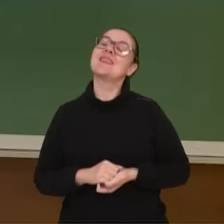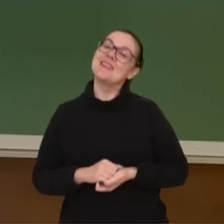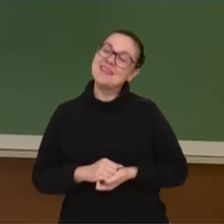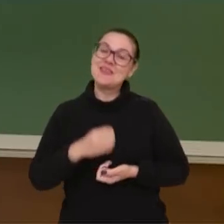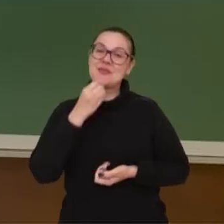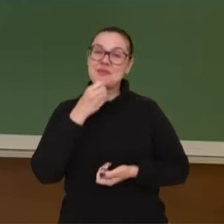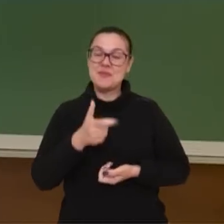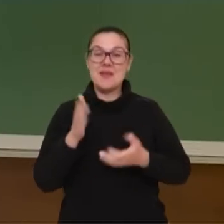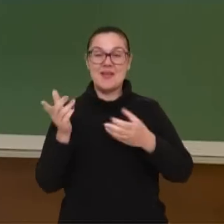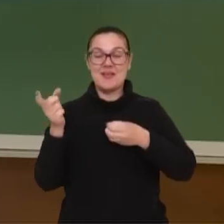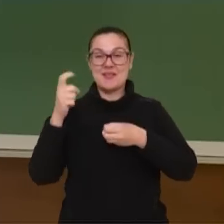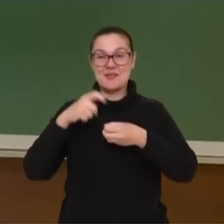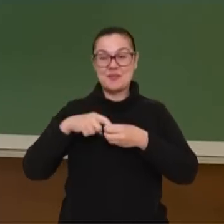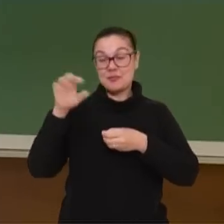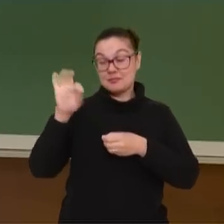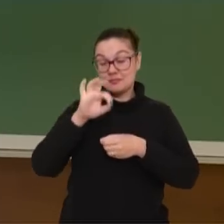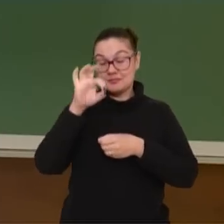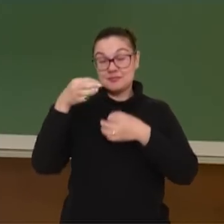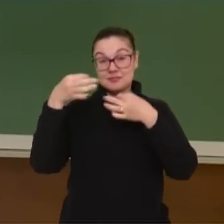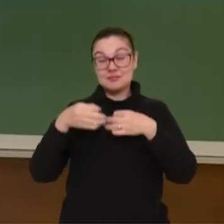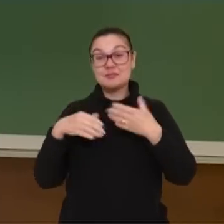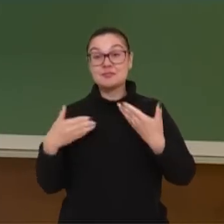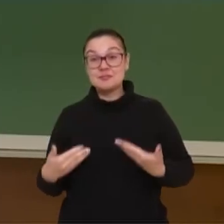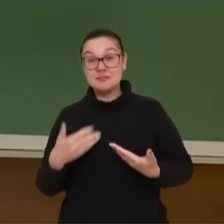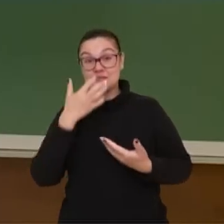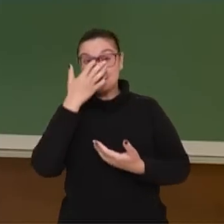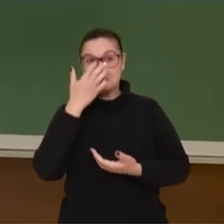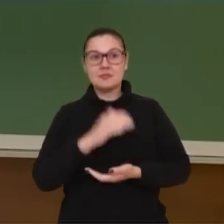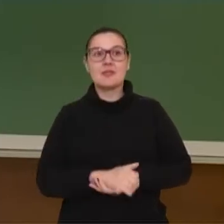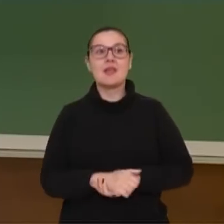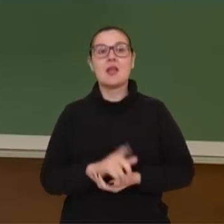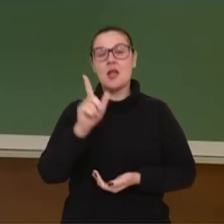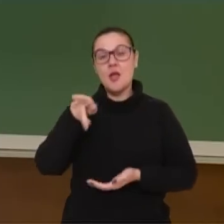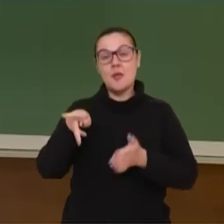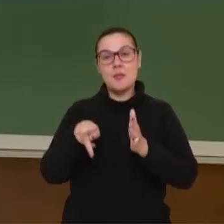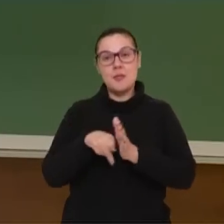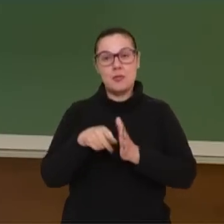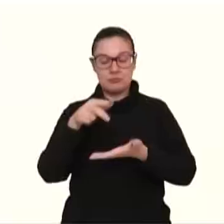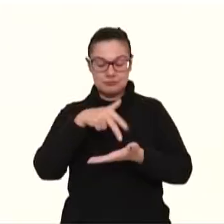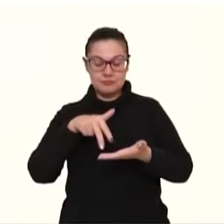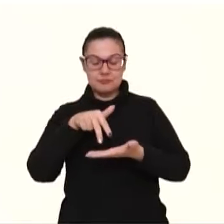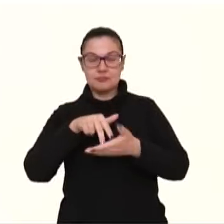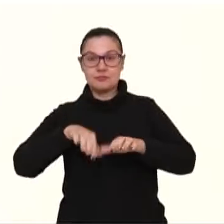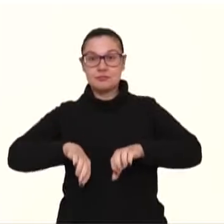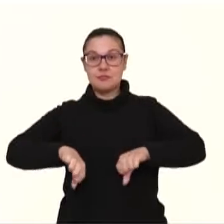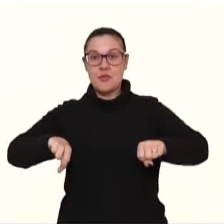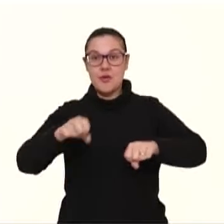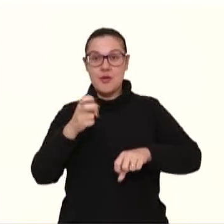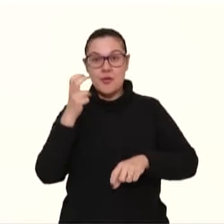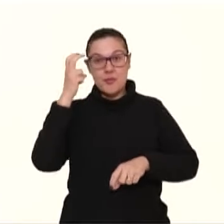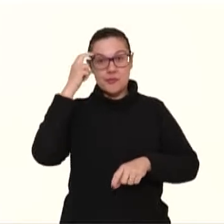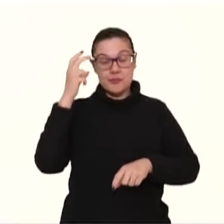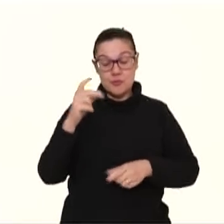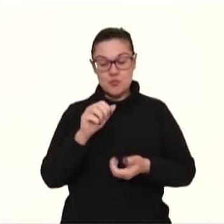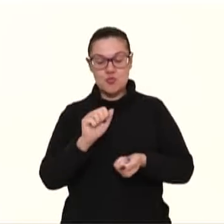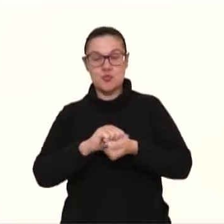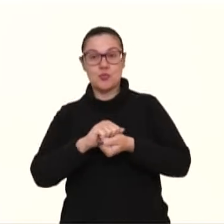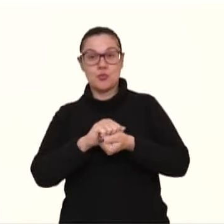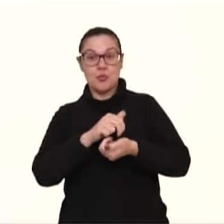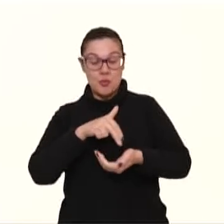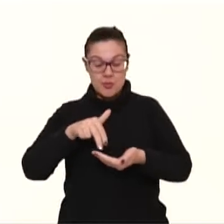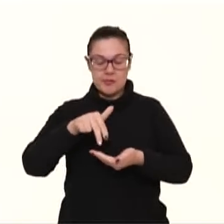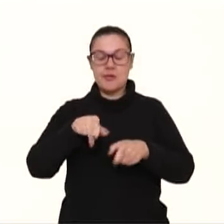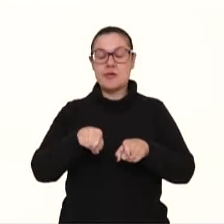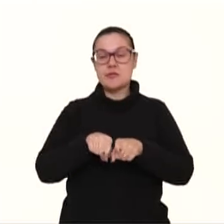Muito bem, então voltando com a alternativa correta, a ciranda é uma manifestação cultural que contém a dança de roda